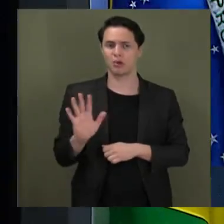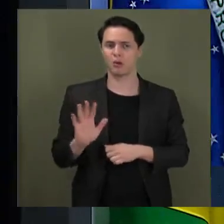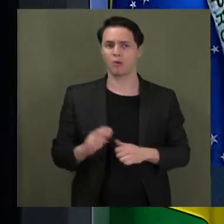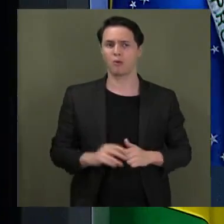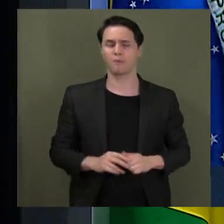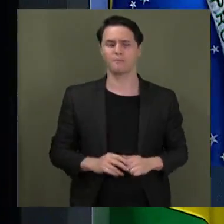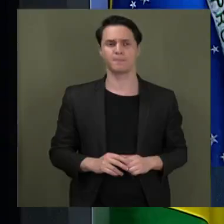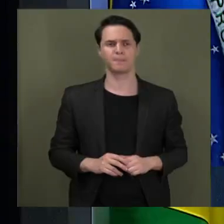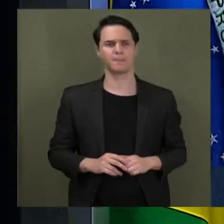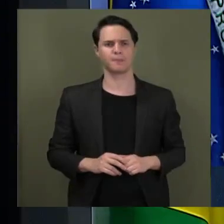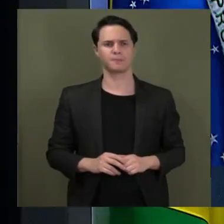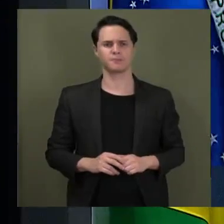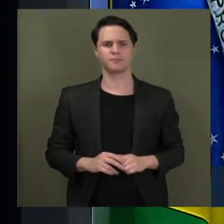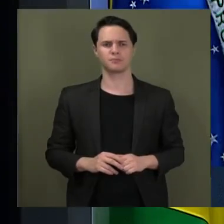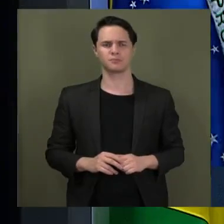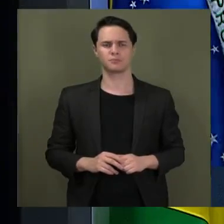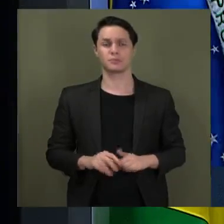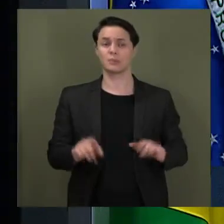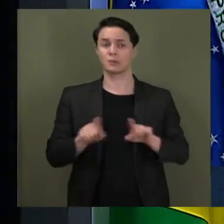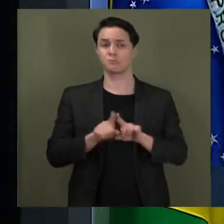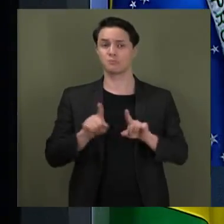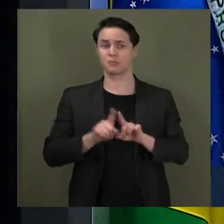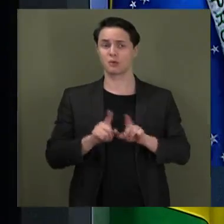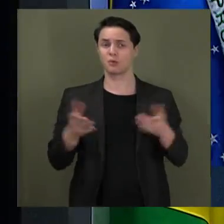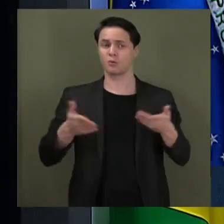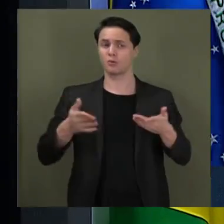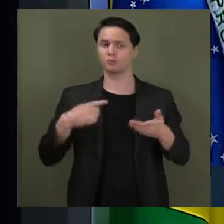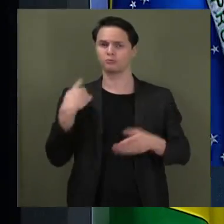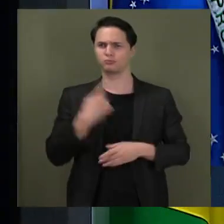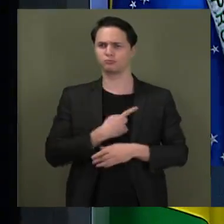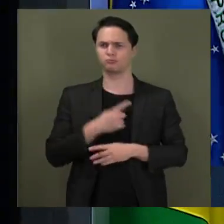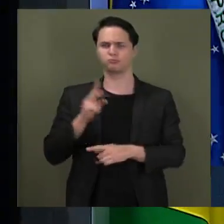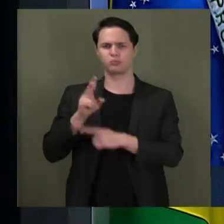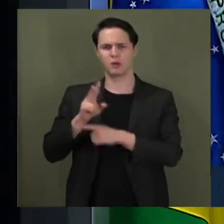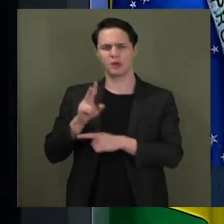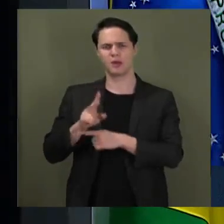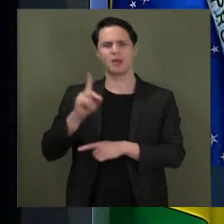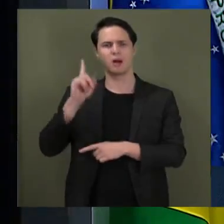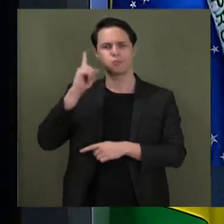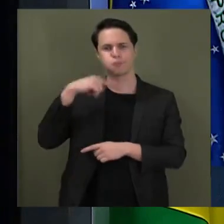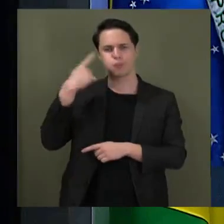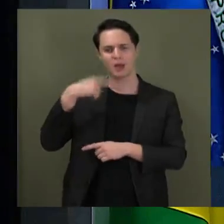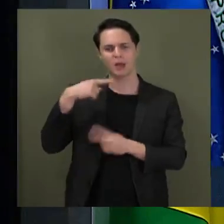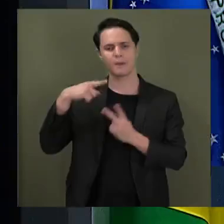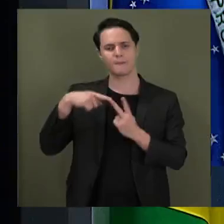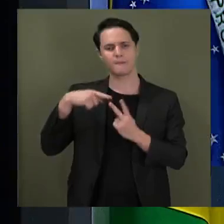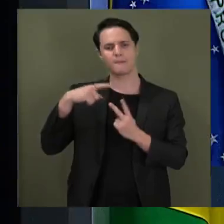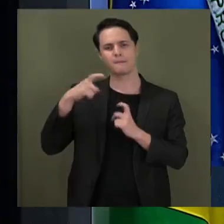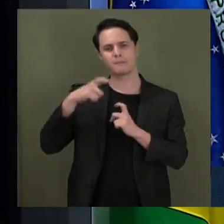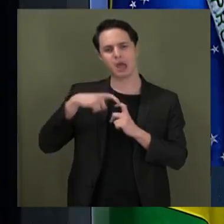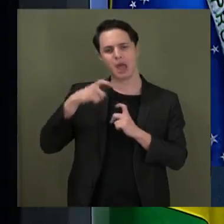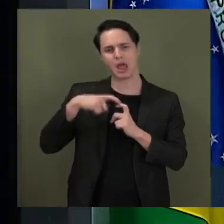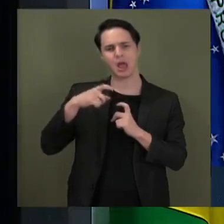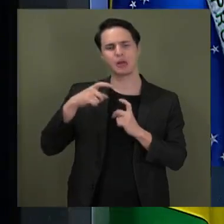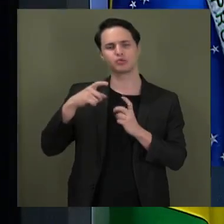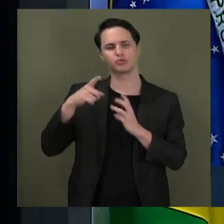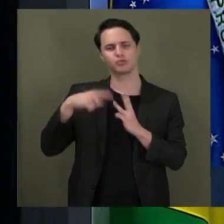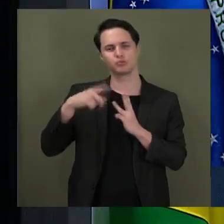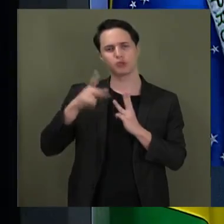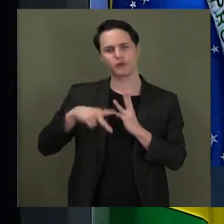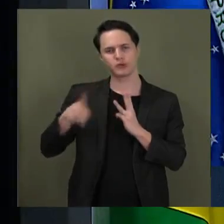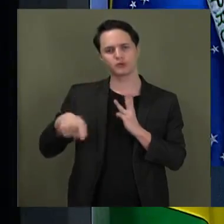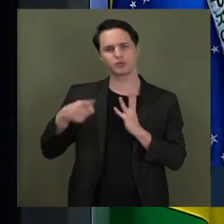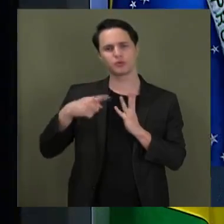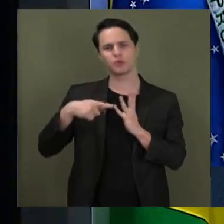Além dos parlamentares, essa bandeira é também dos advogados, dos médicos, dos professores, dos